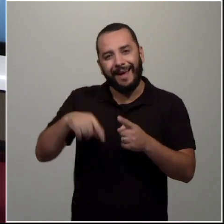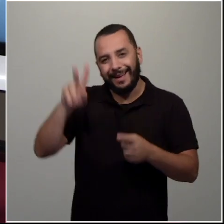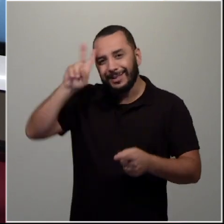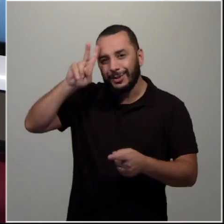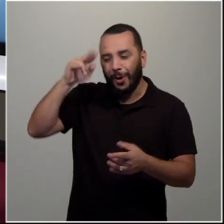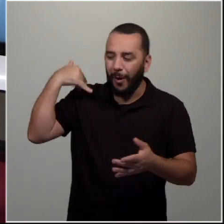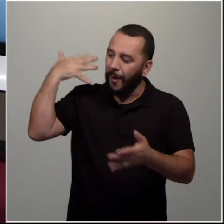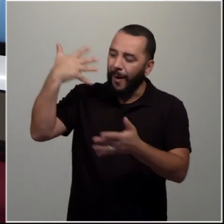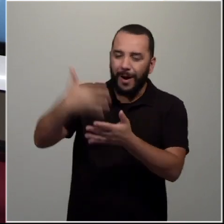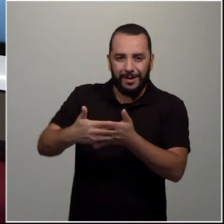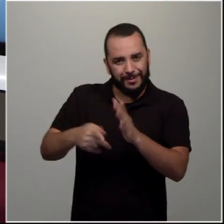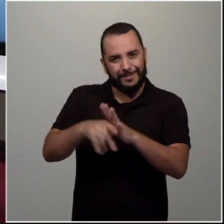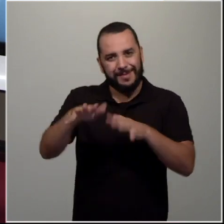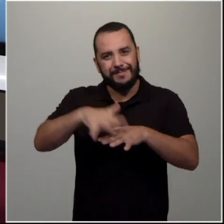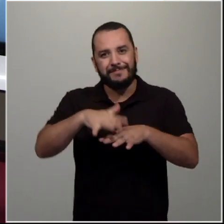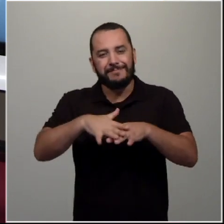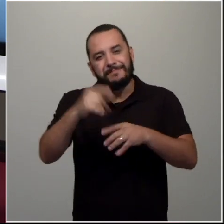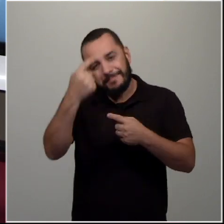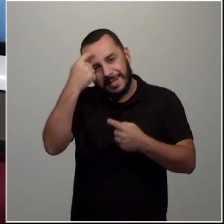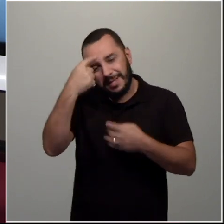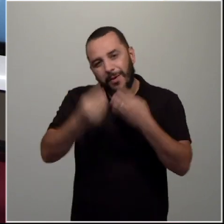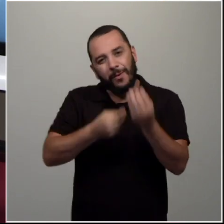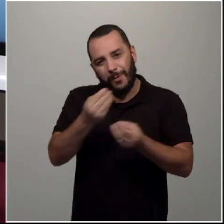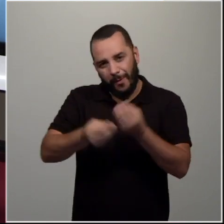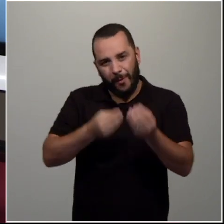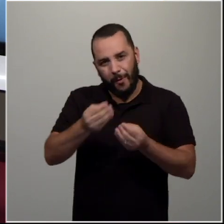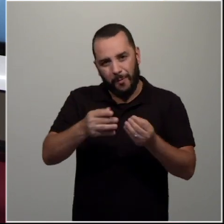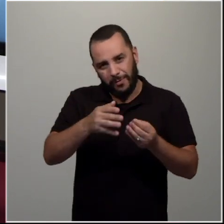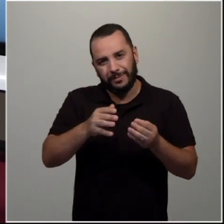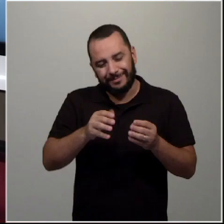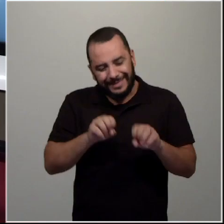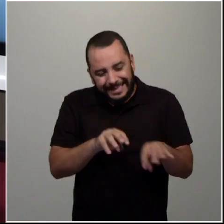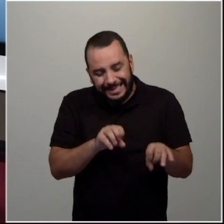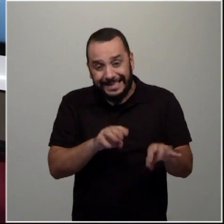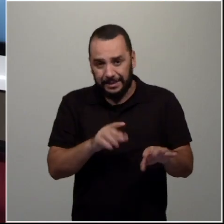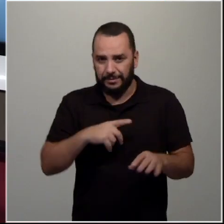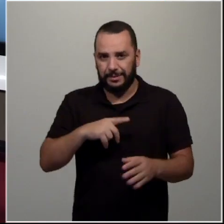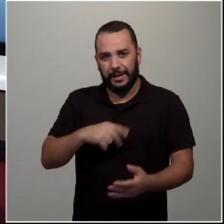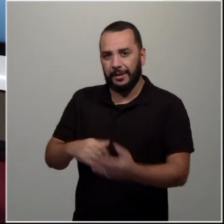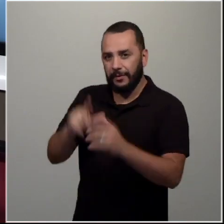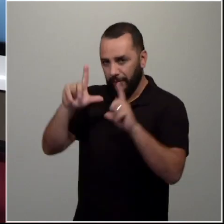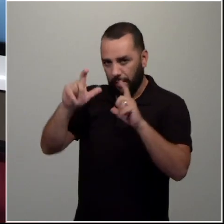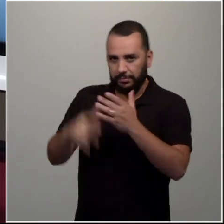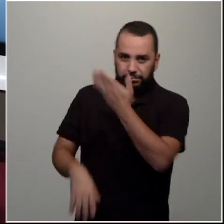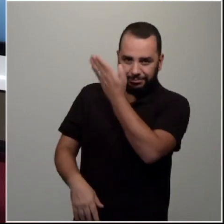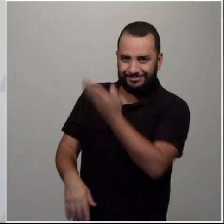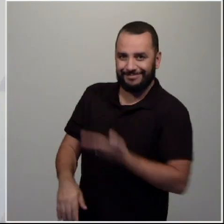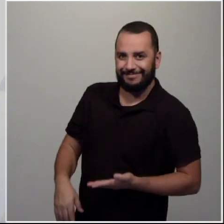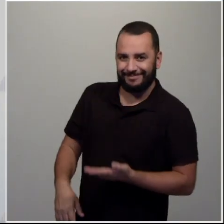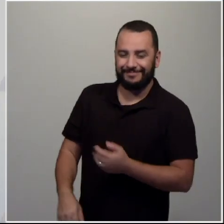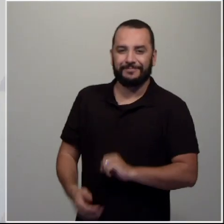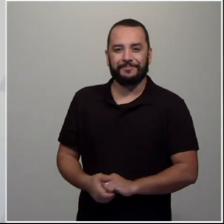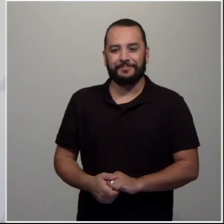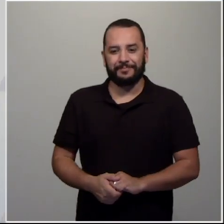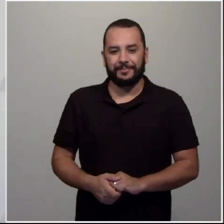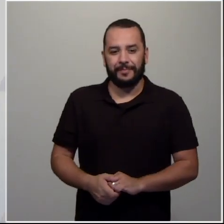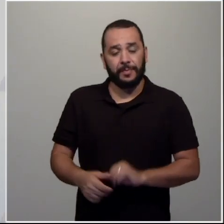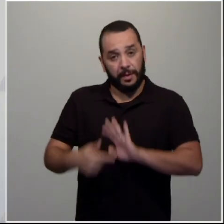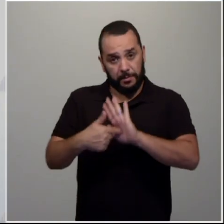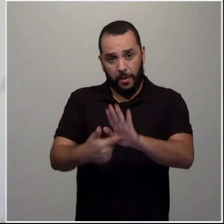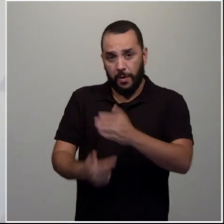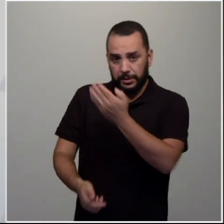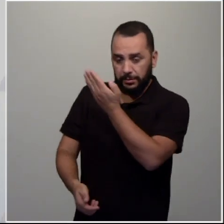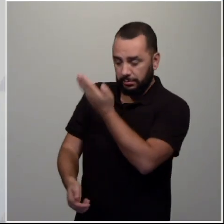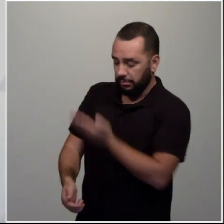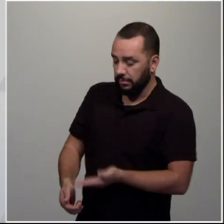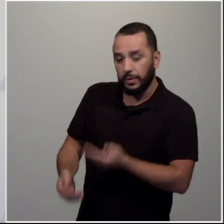como pensar a essa abordagem em cima eu trouxe aqui essa imagem é que que mostra que